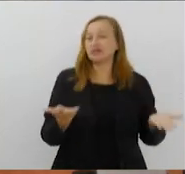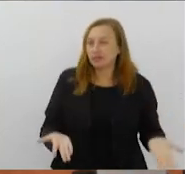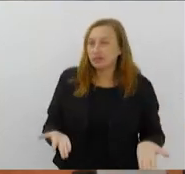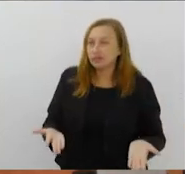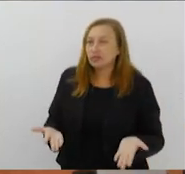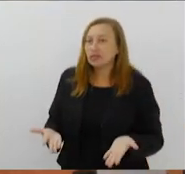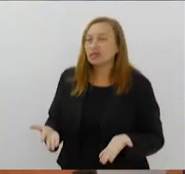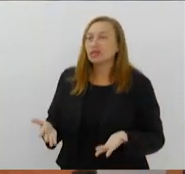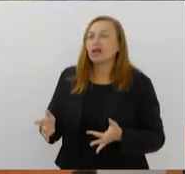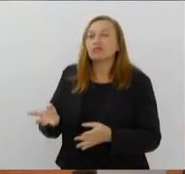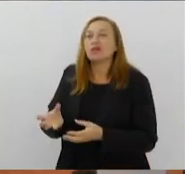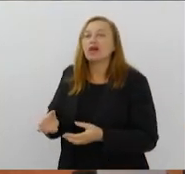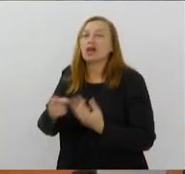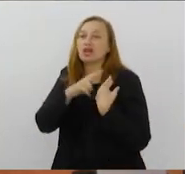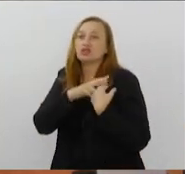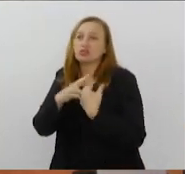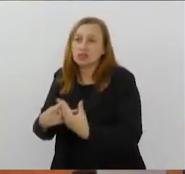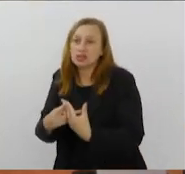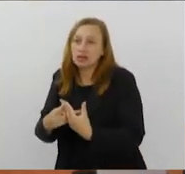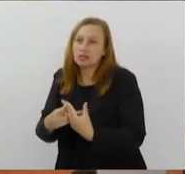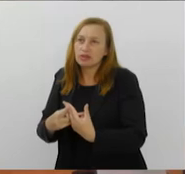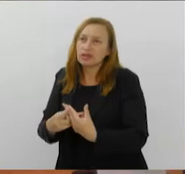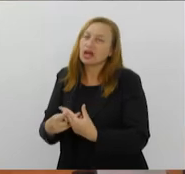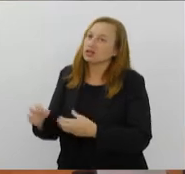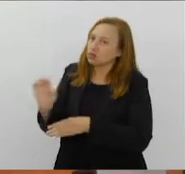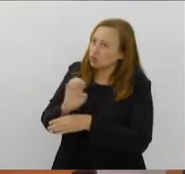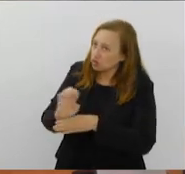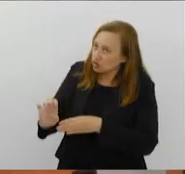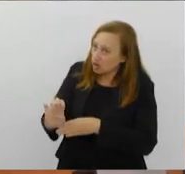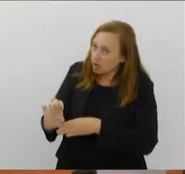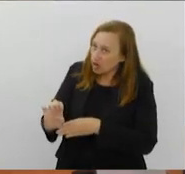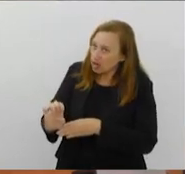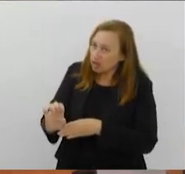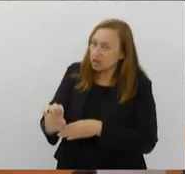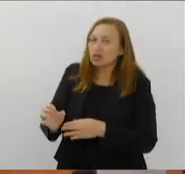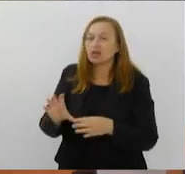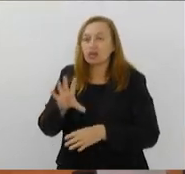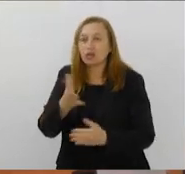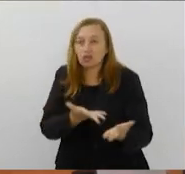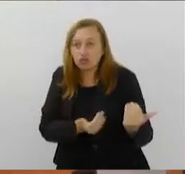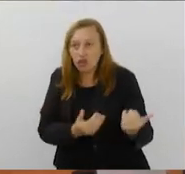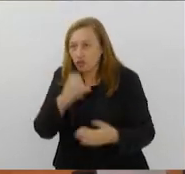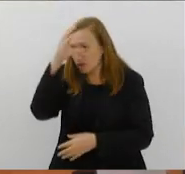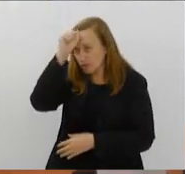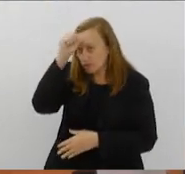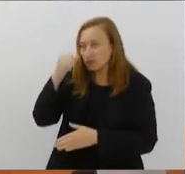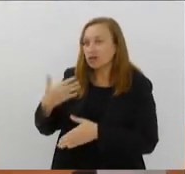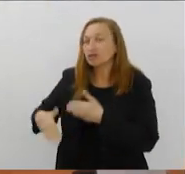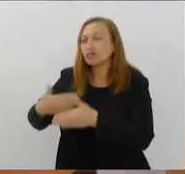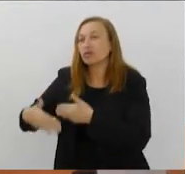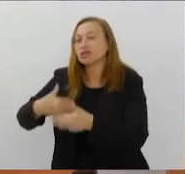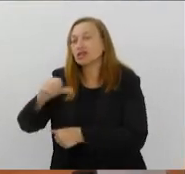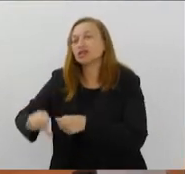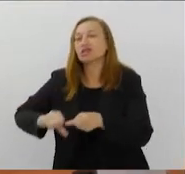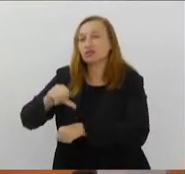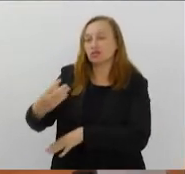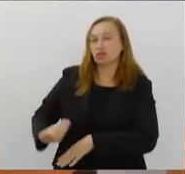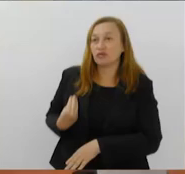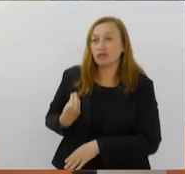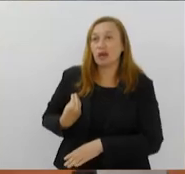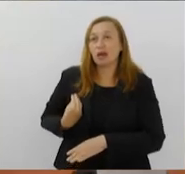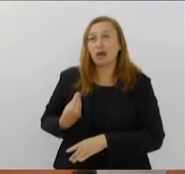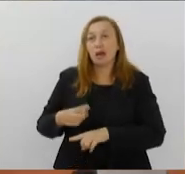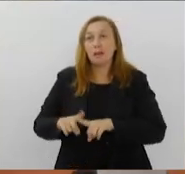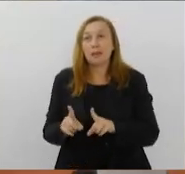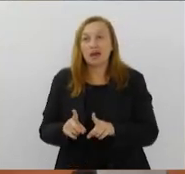de responsabilidade. O estágio, o jovem aprendiz, são processos transformadores de vida. Só que tem